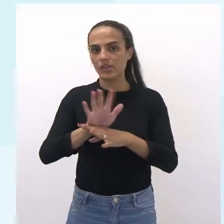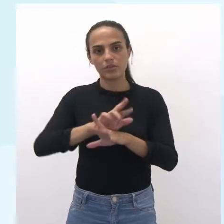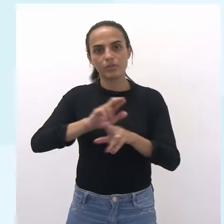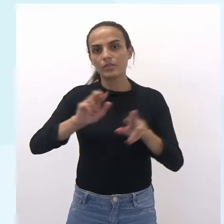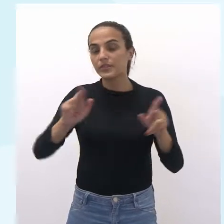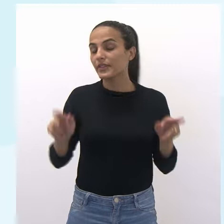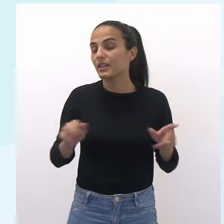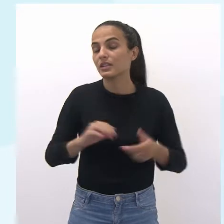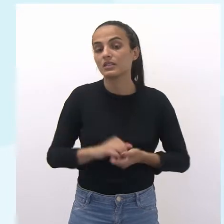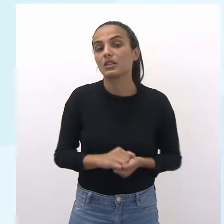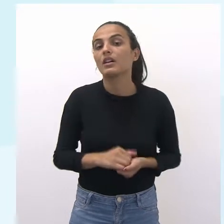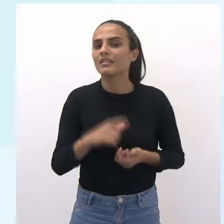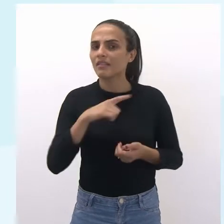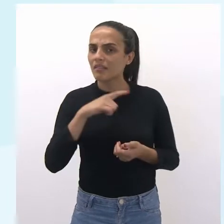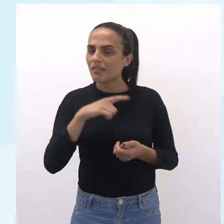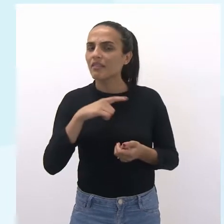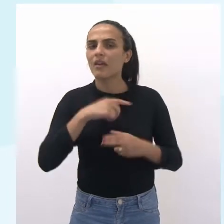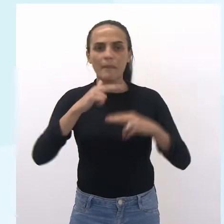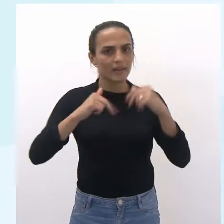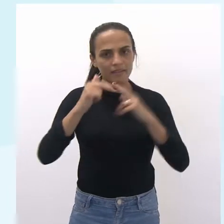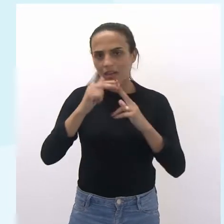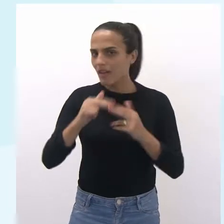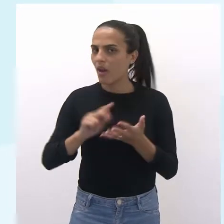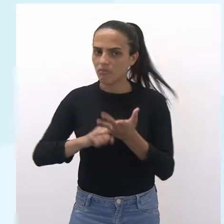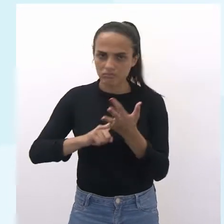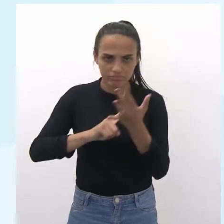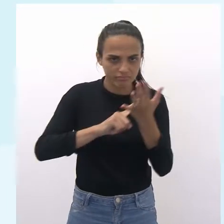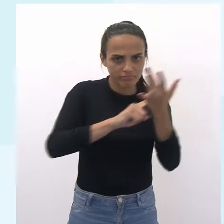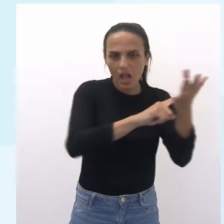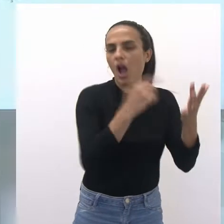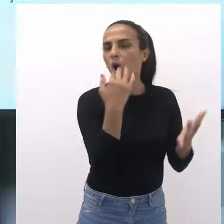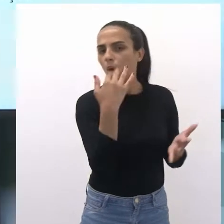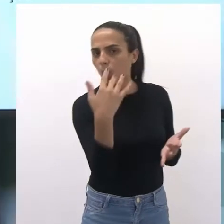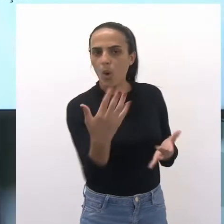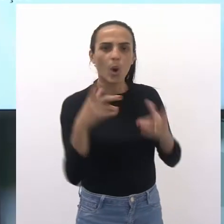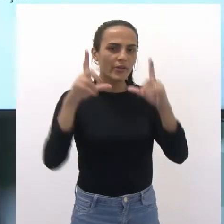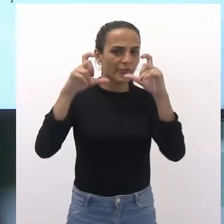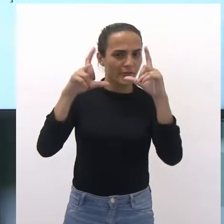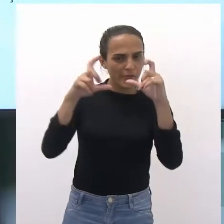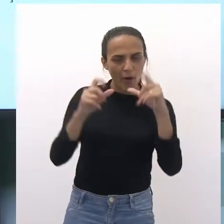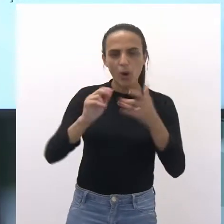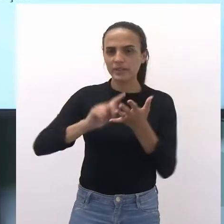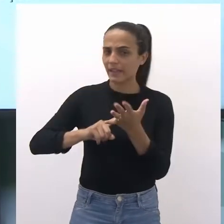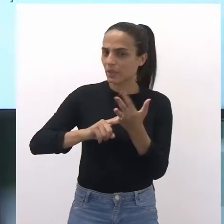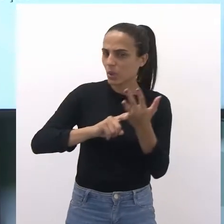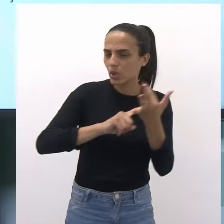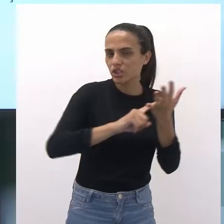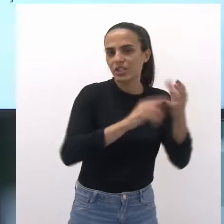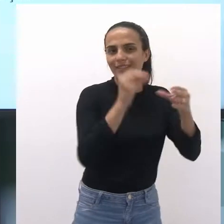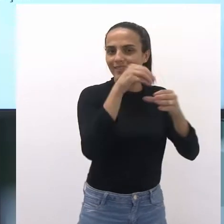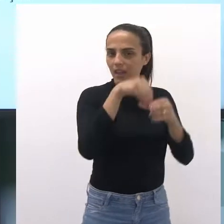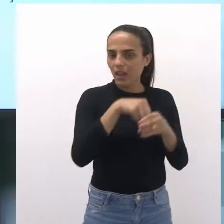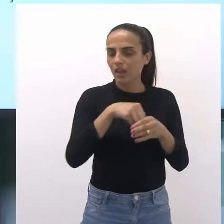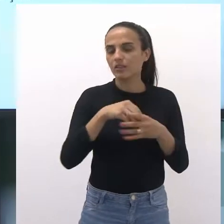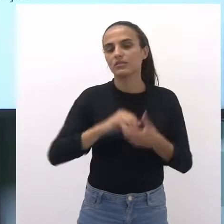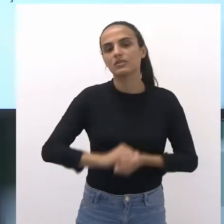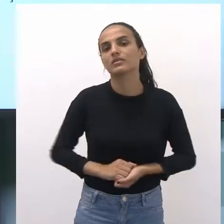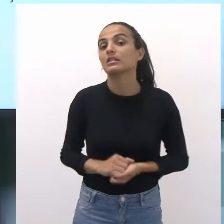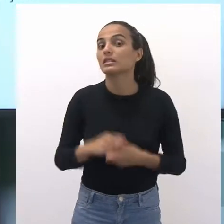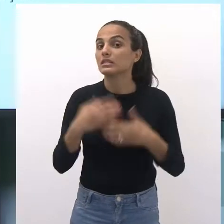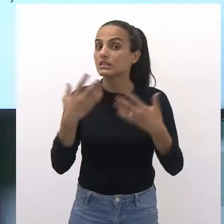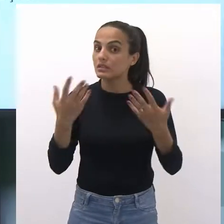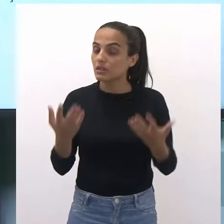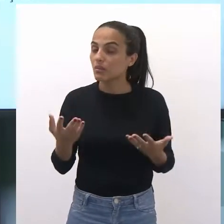tem muito recurso tecnológico, cores, imagens, tecnologia envolvido. Então,